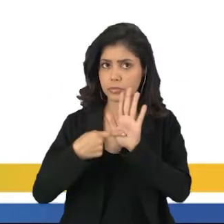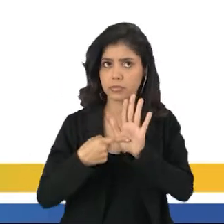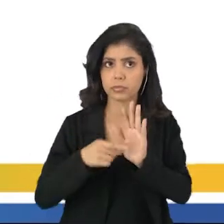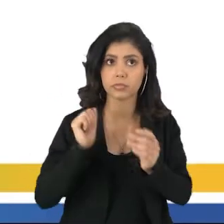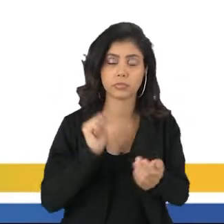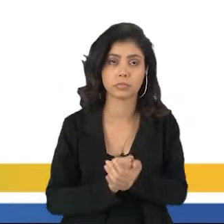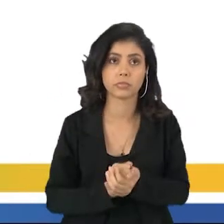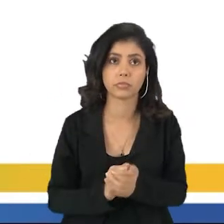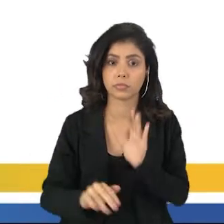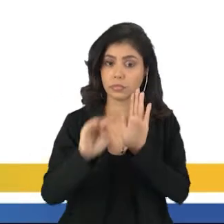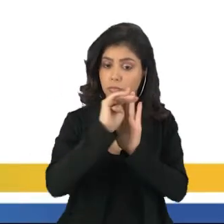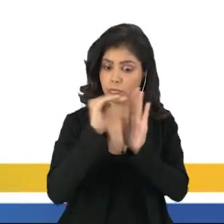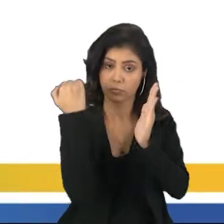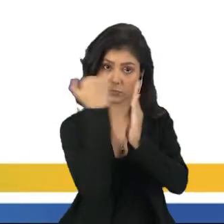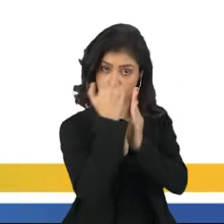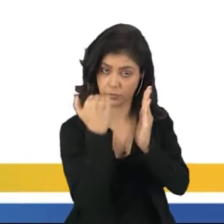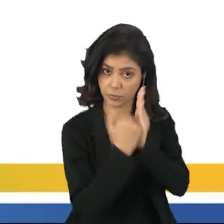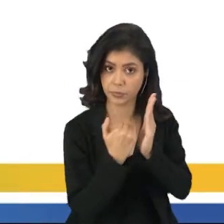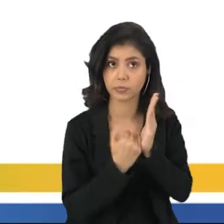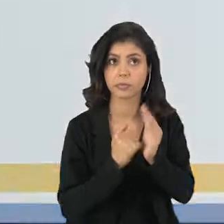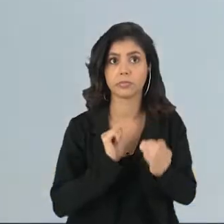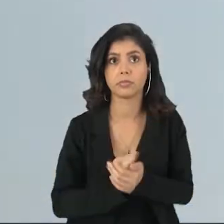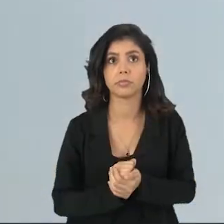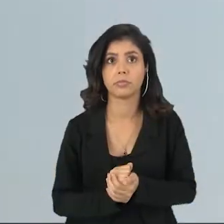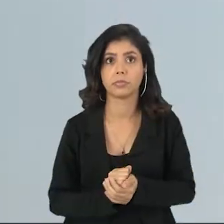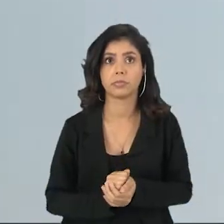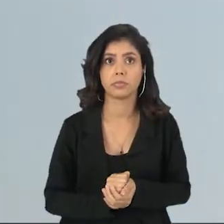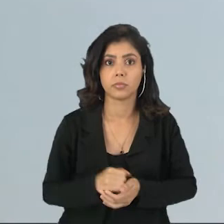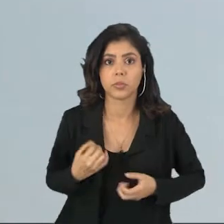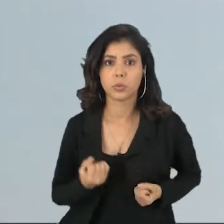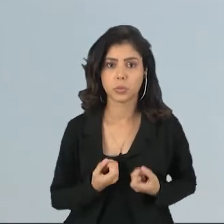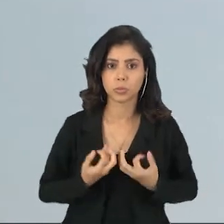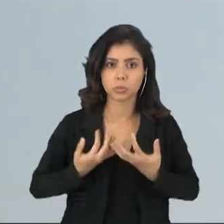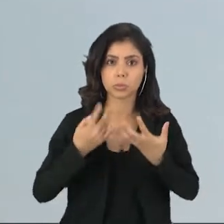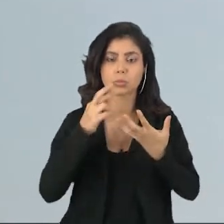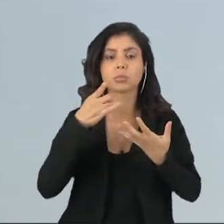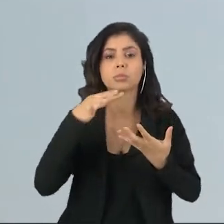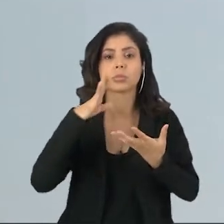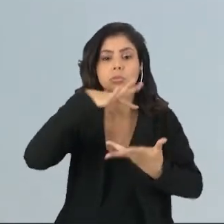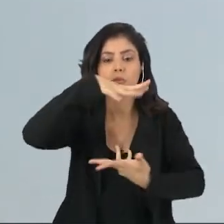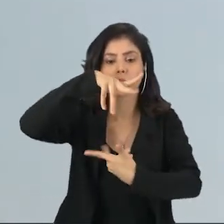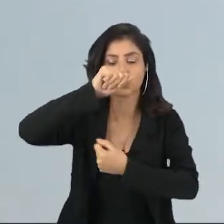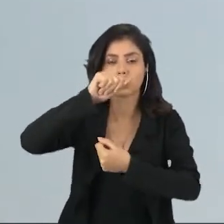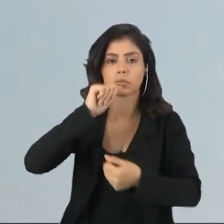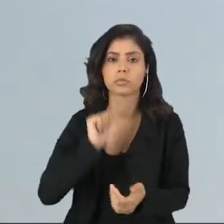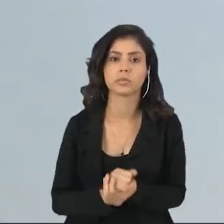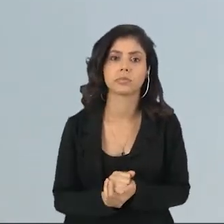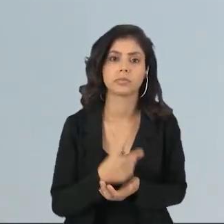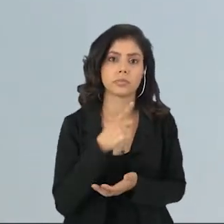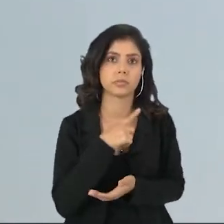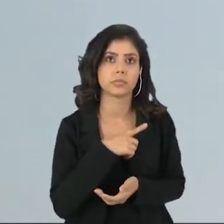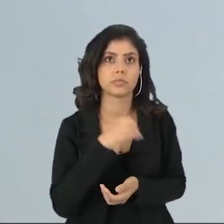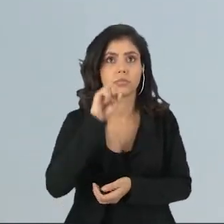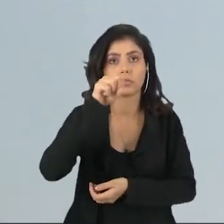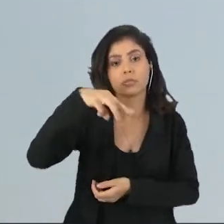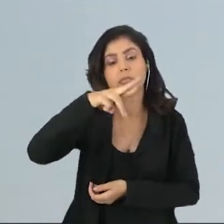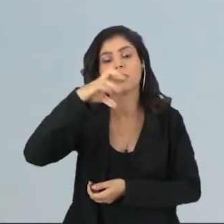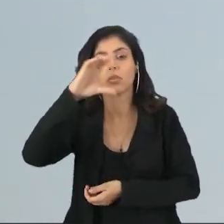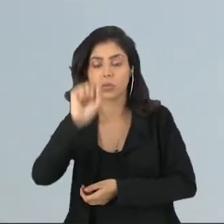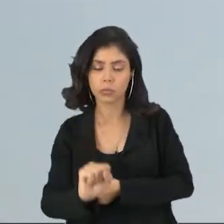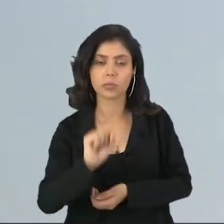dos blocos econômicos mais expressivos que tem no mundo. Ou seja, você tem o Mercosul, você